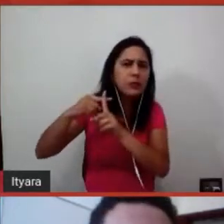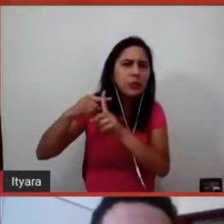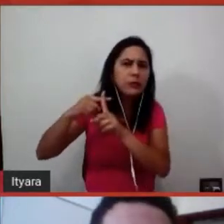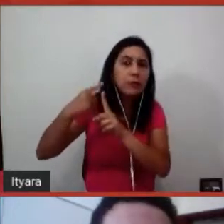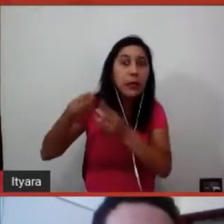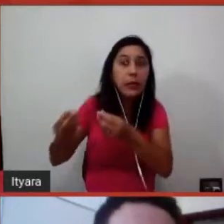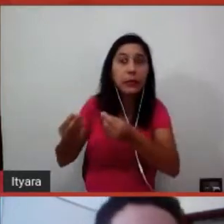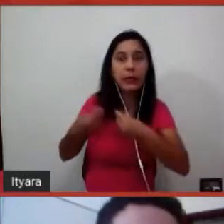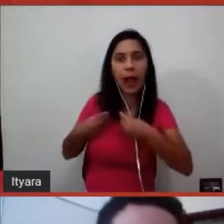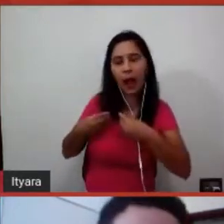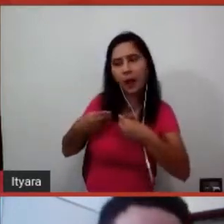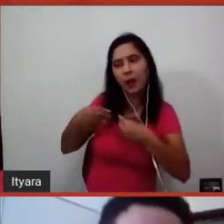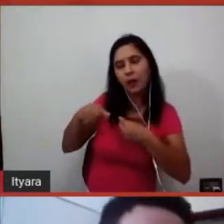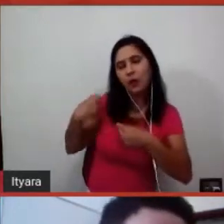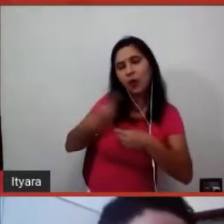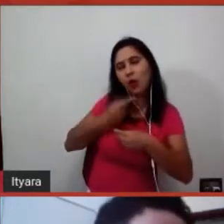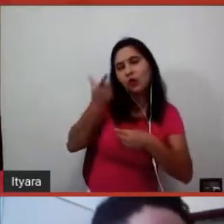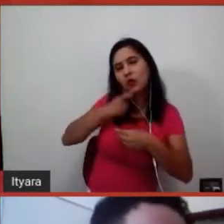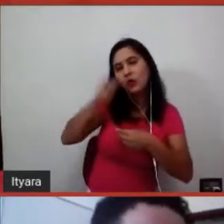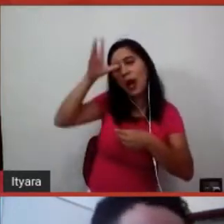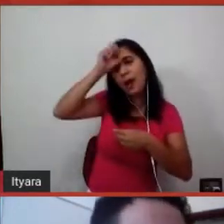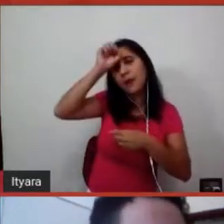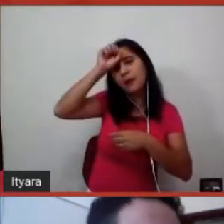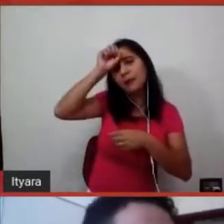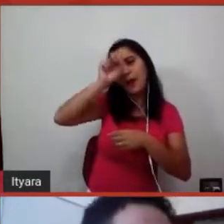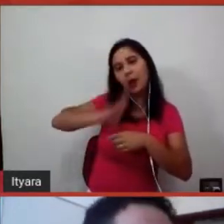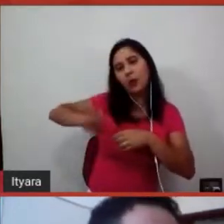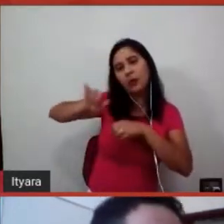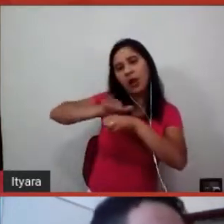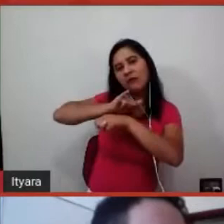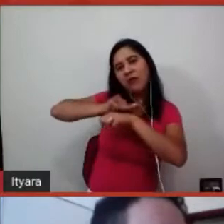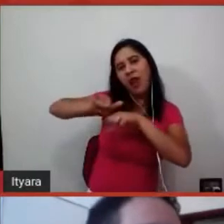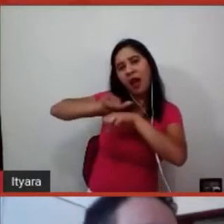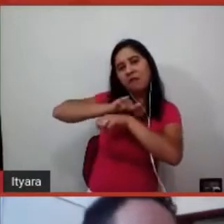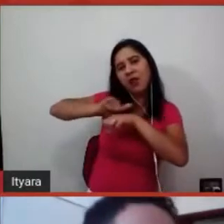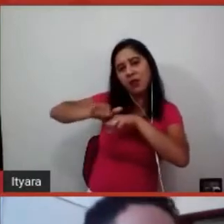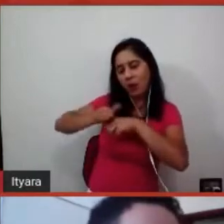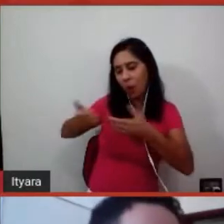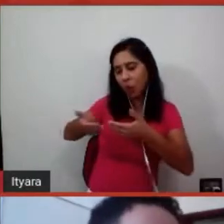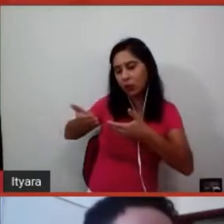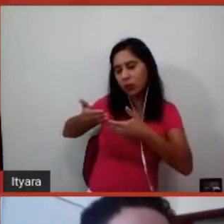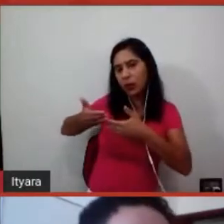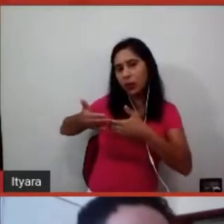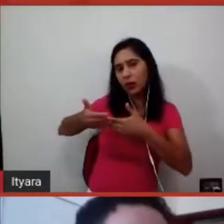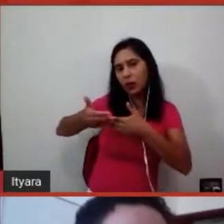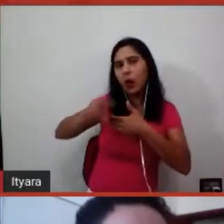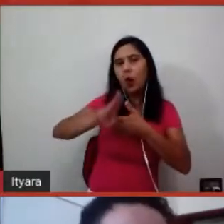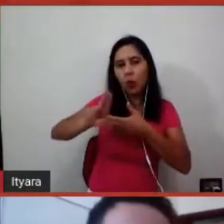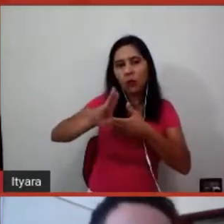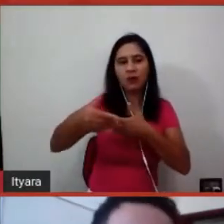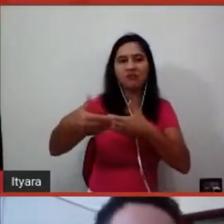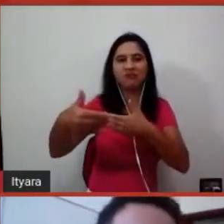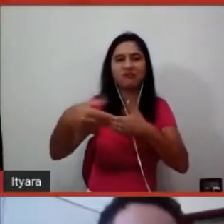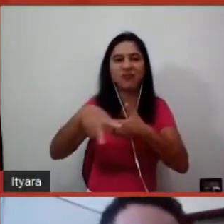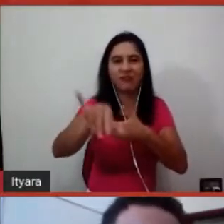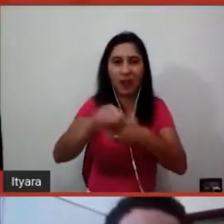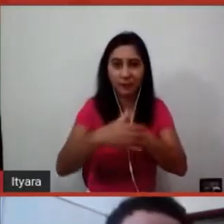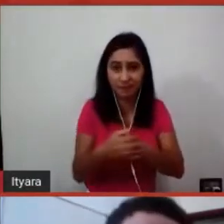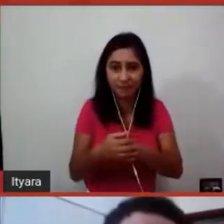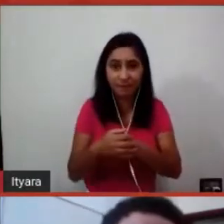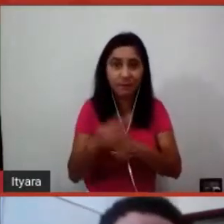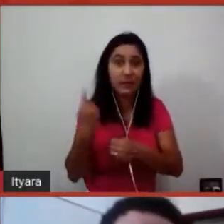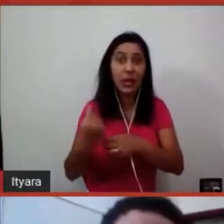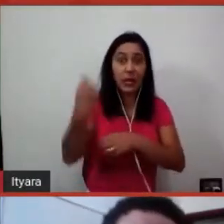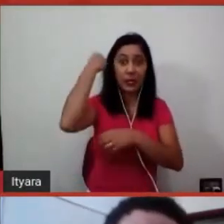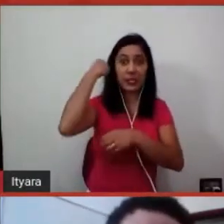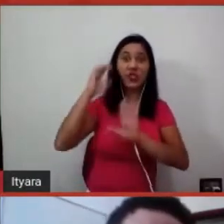algumas ferramentas que fatalmente vão ser úteis daqui para frente. Então, o ensino híbrido, inclusive, já estava